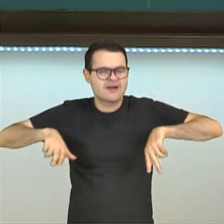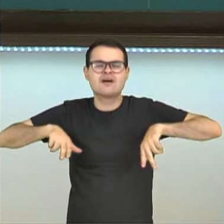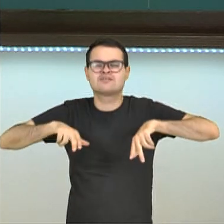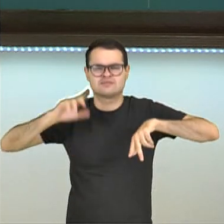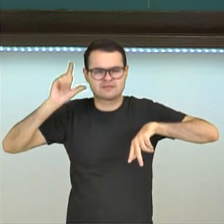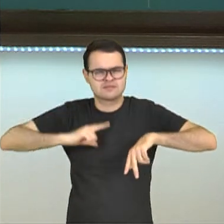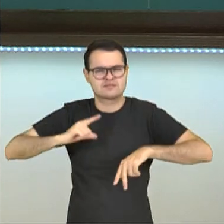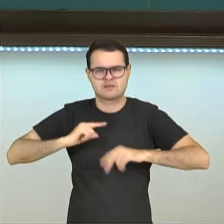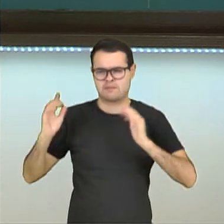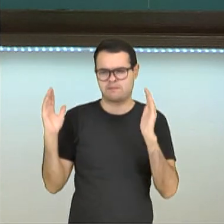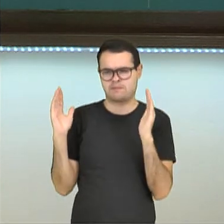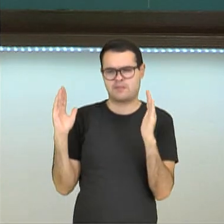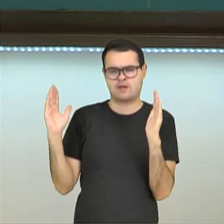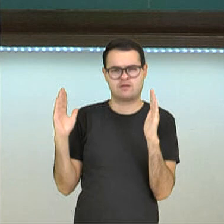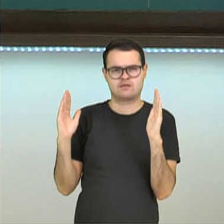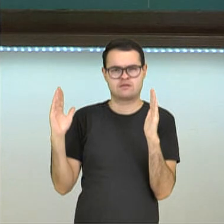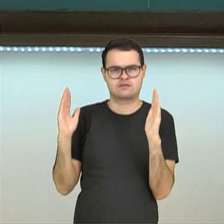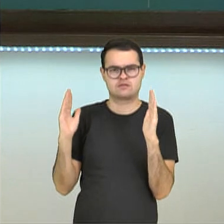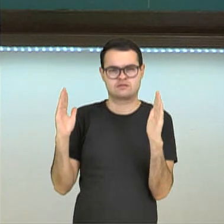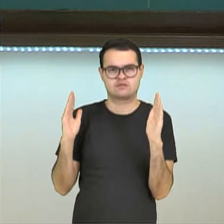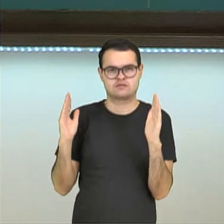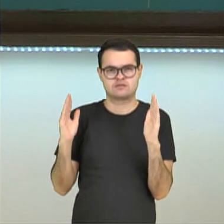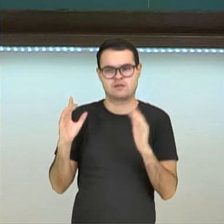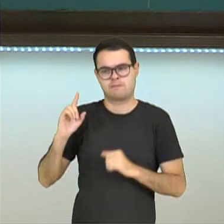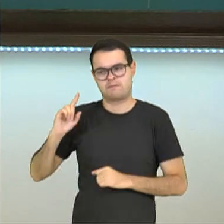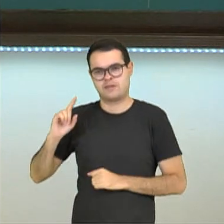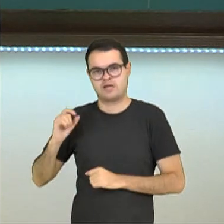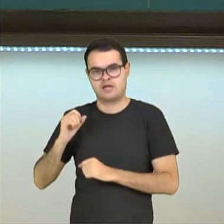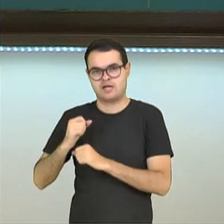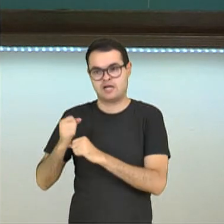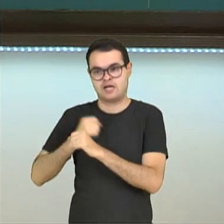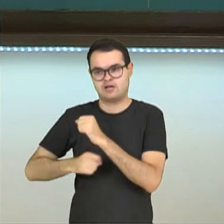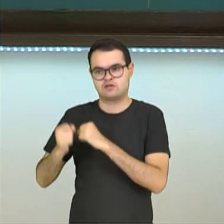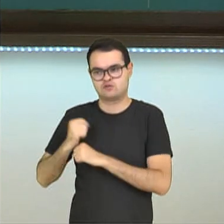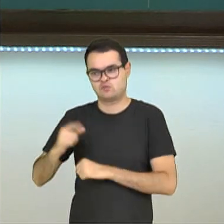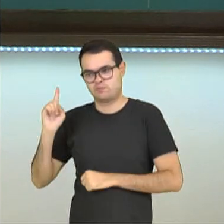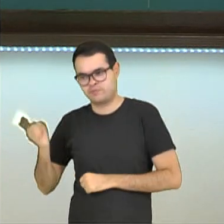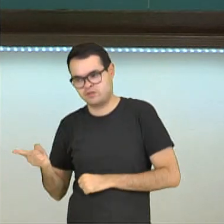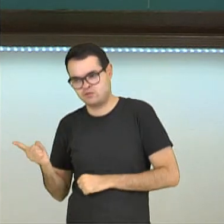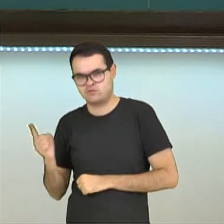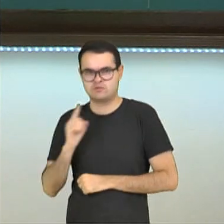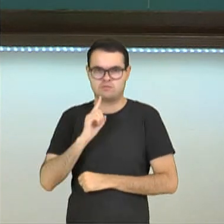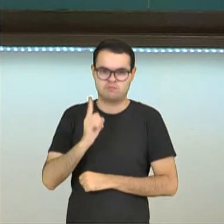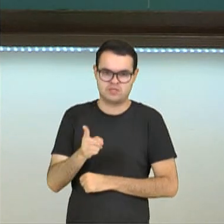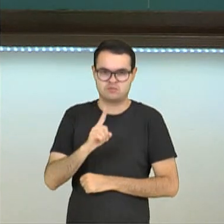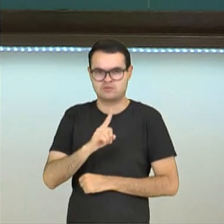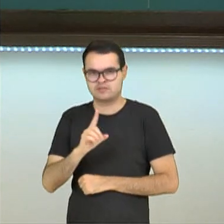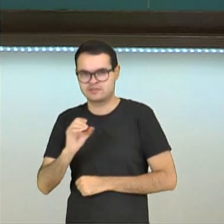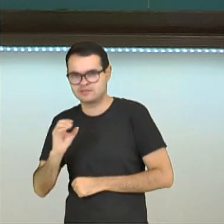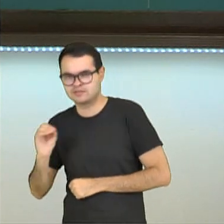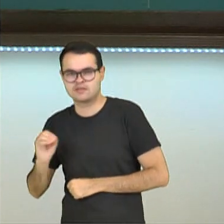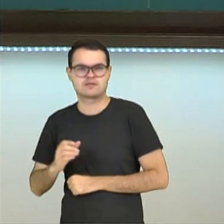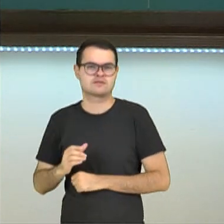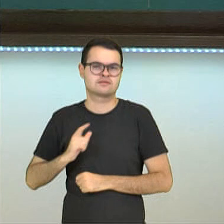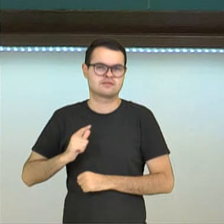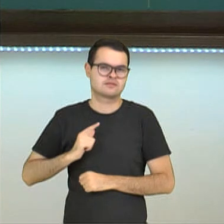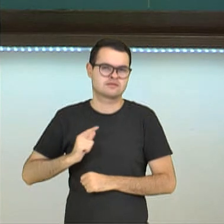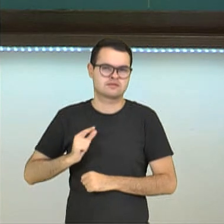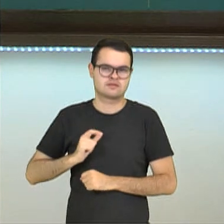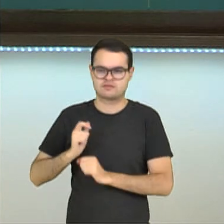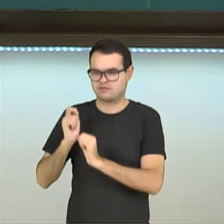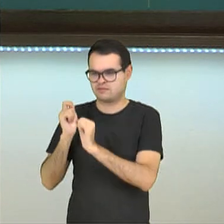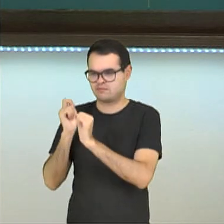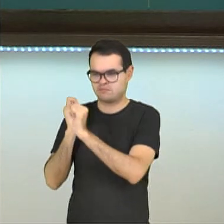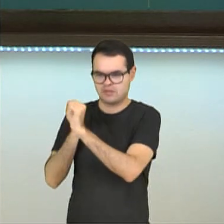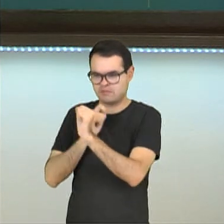Idade Média, ali para o século, ali por 1000, né? Ano 1100, 1200, a gente vai ver as